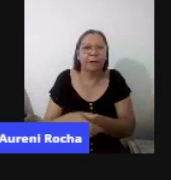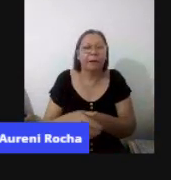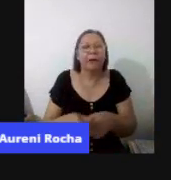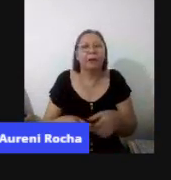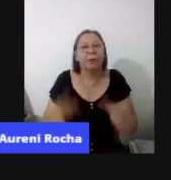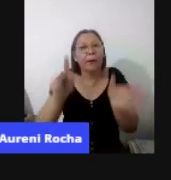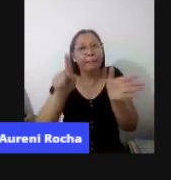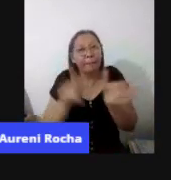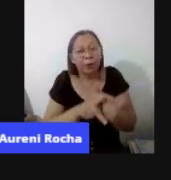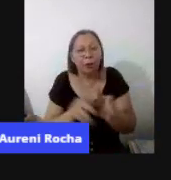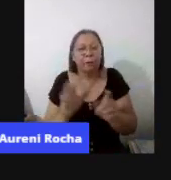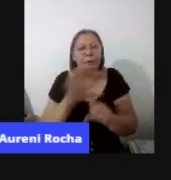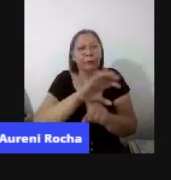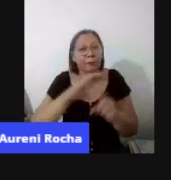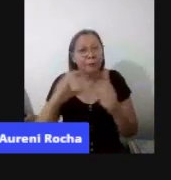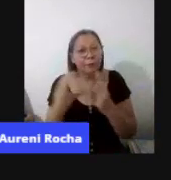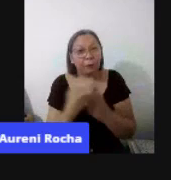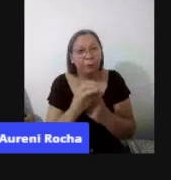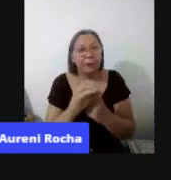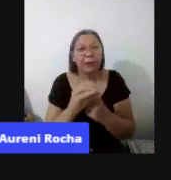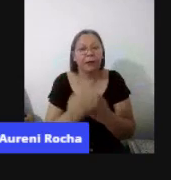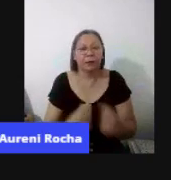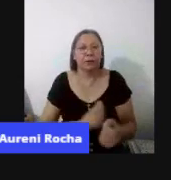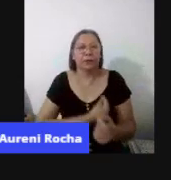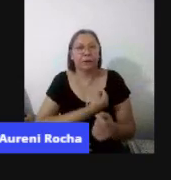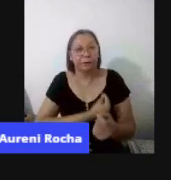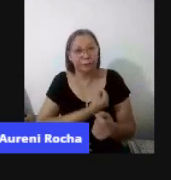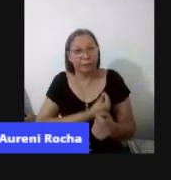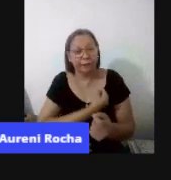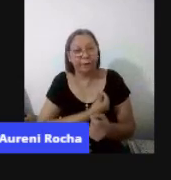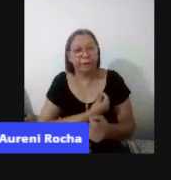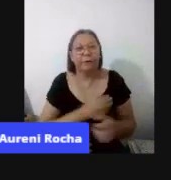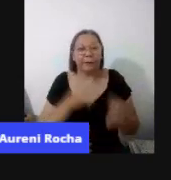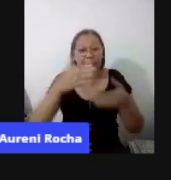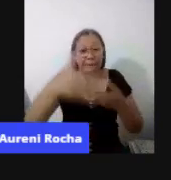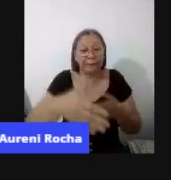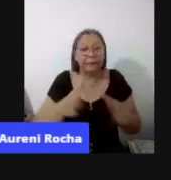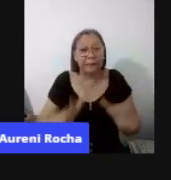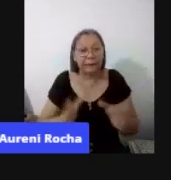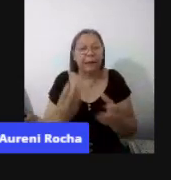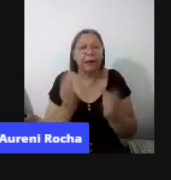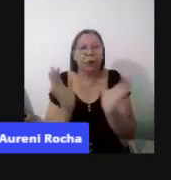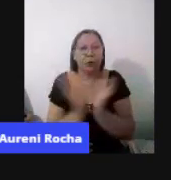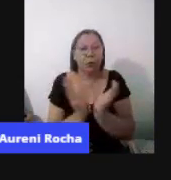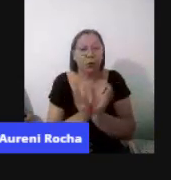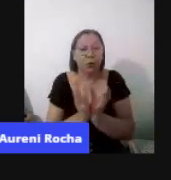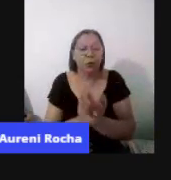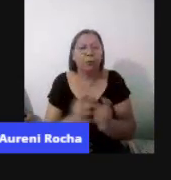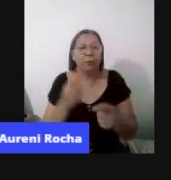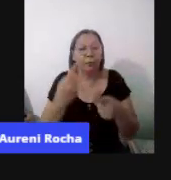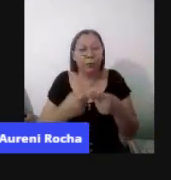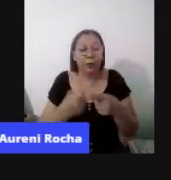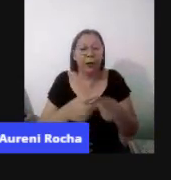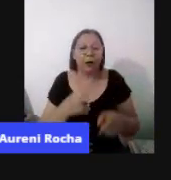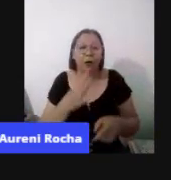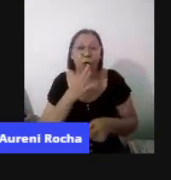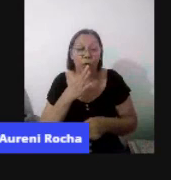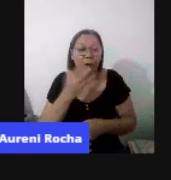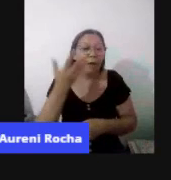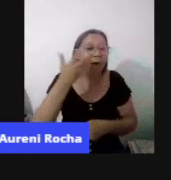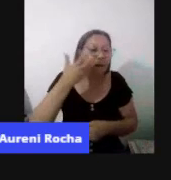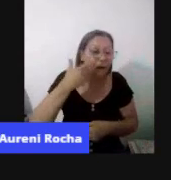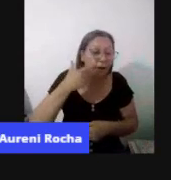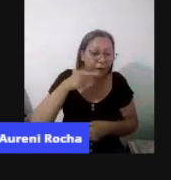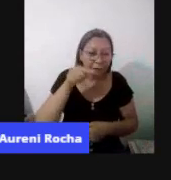comunidade onde ele atua, da turma em que ele atua, ele que conhece as suas crianças, ele conhece de que forma ele